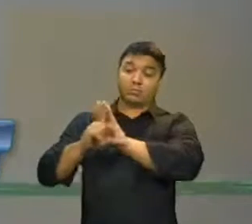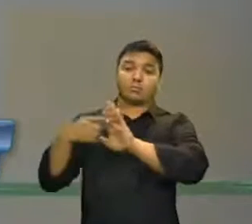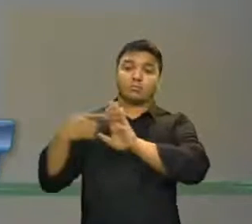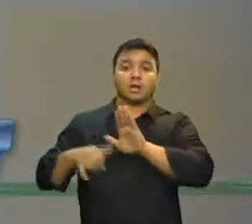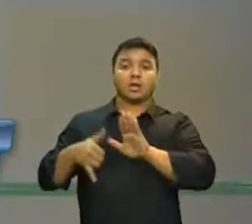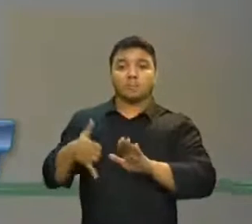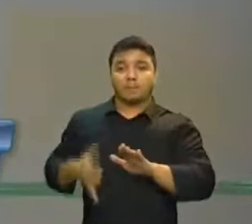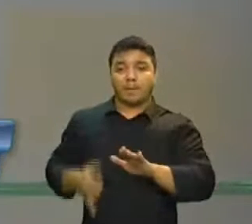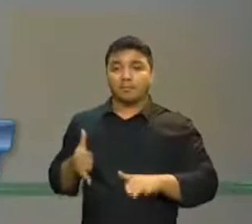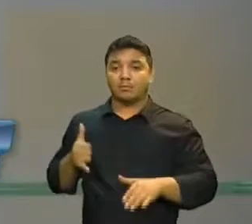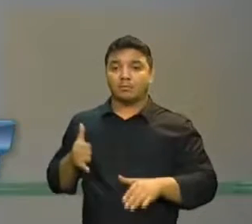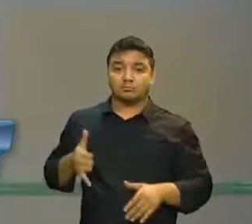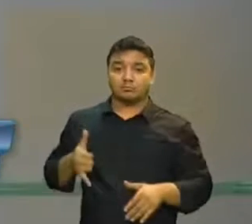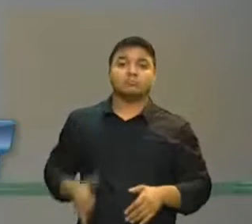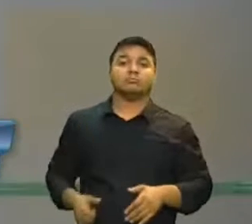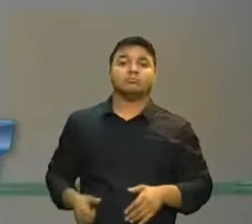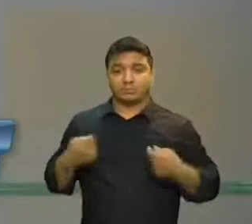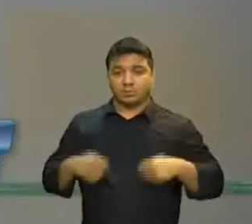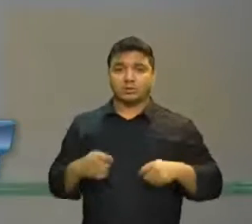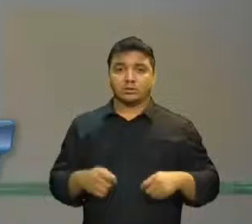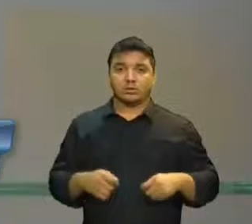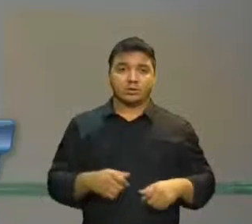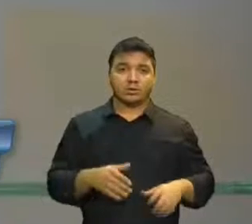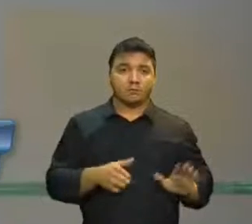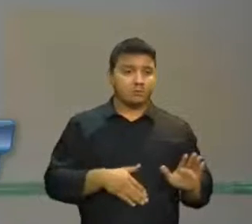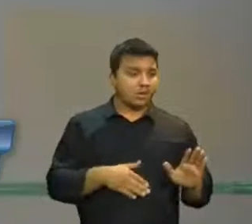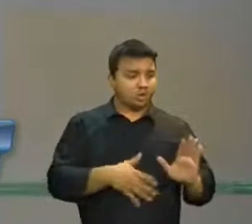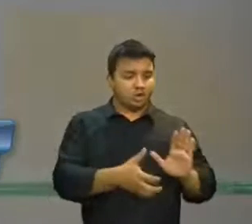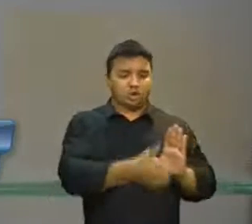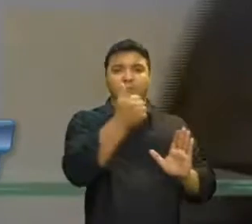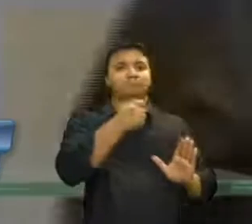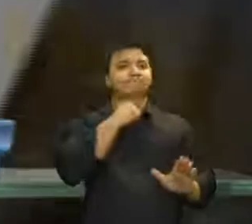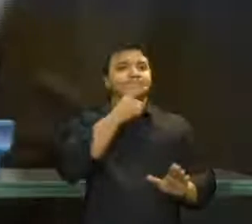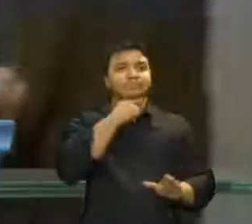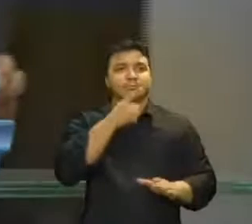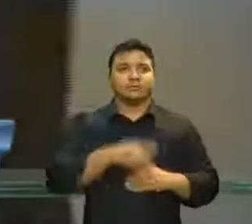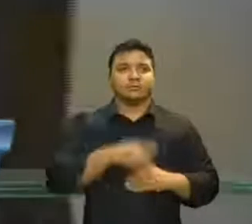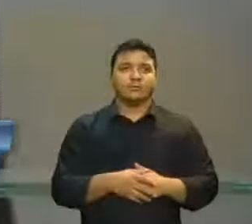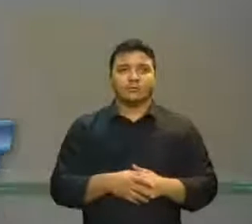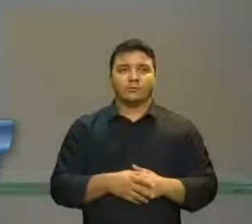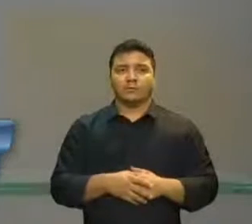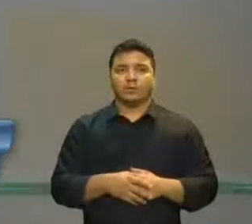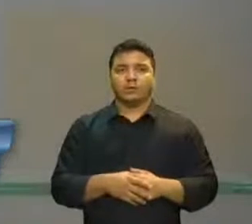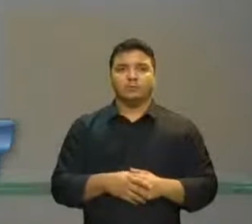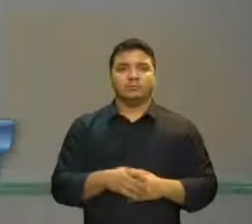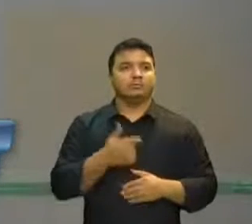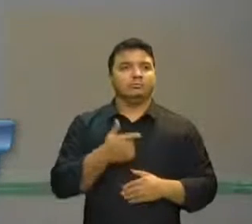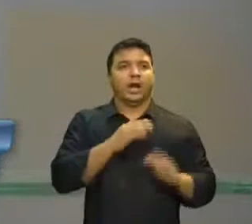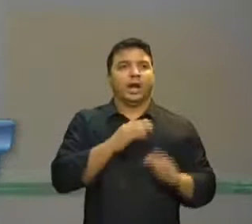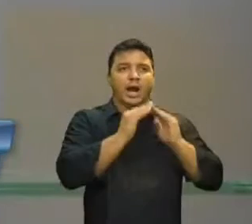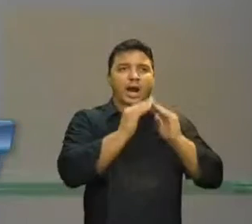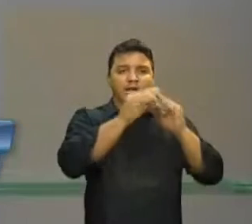arma. O bandido, você não pode desarmar. O bandido não tem endereço. Eu tenho endereço, bandido.